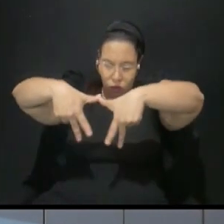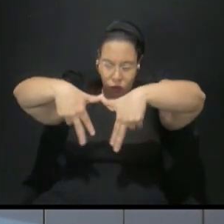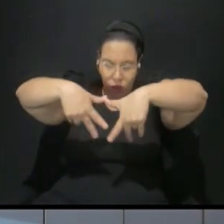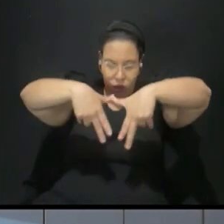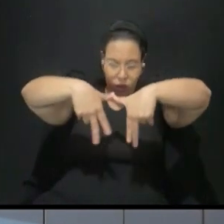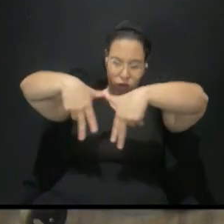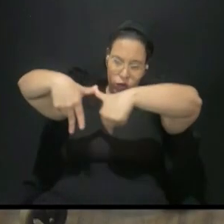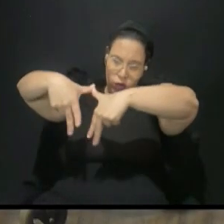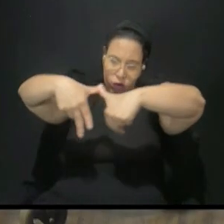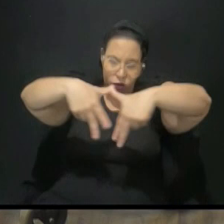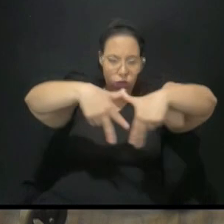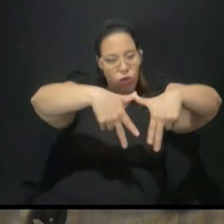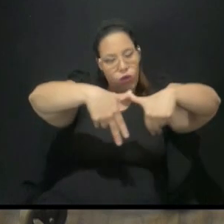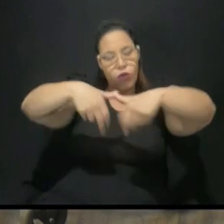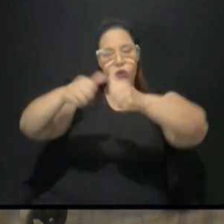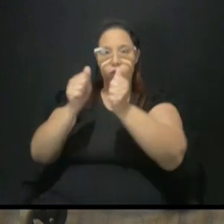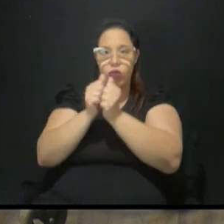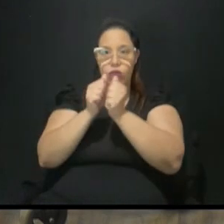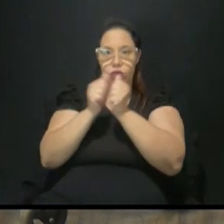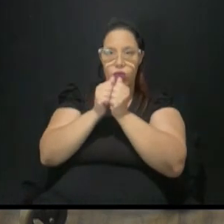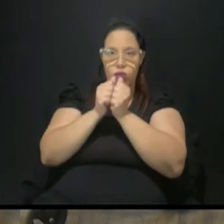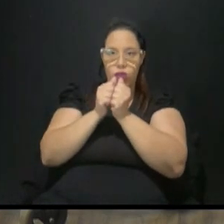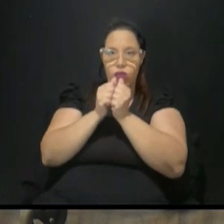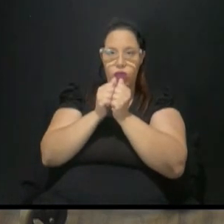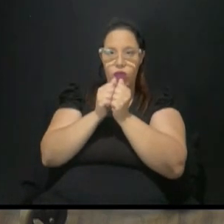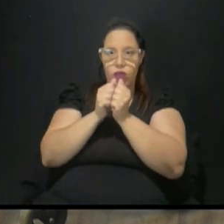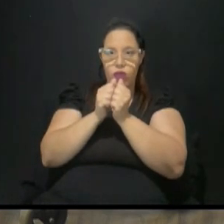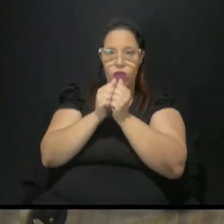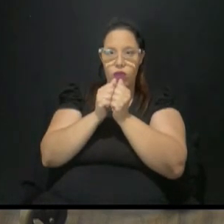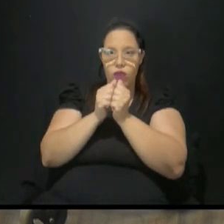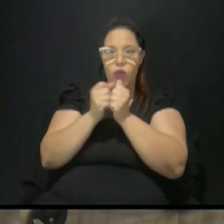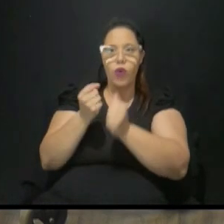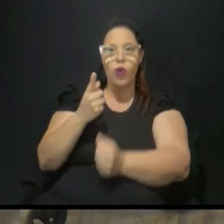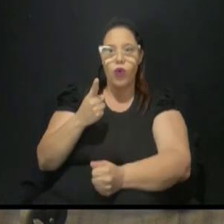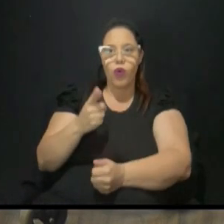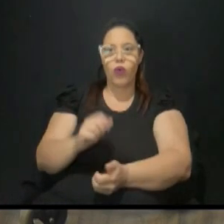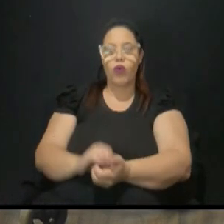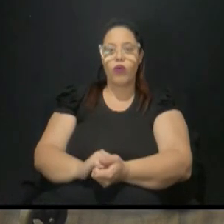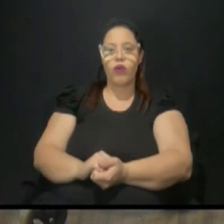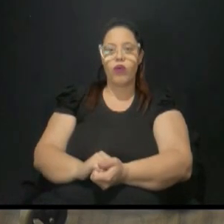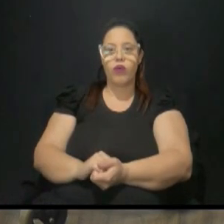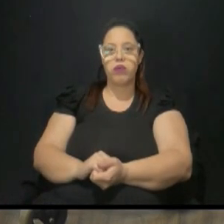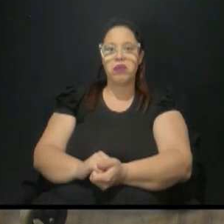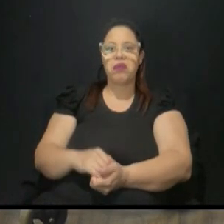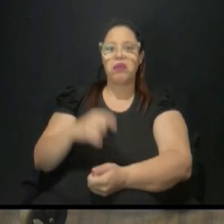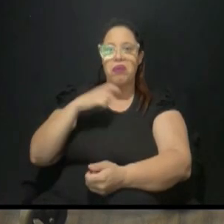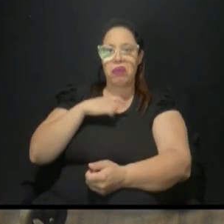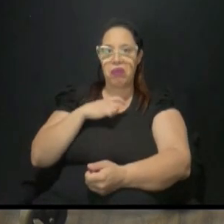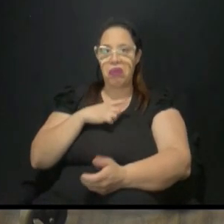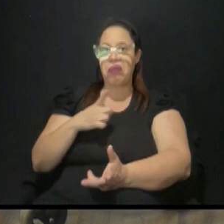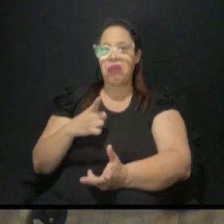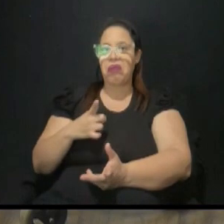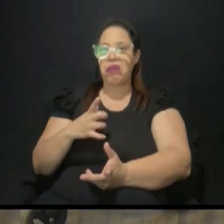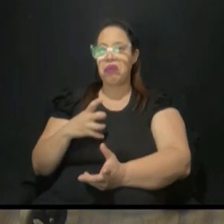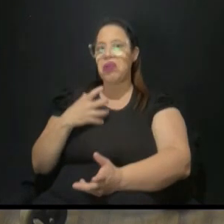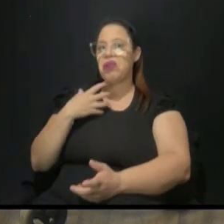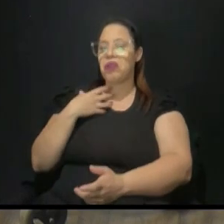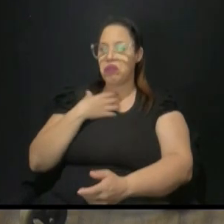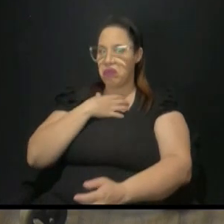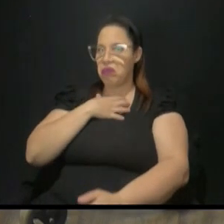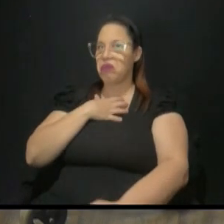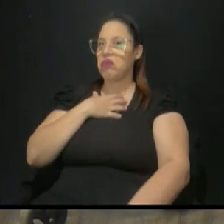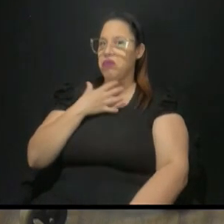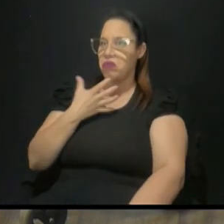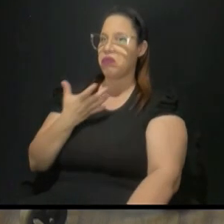junto com a atleta. É um atleta único, né? A gente pensa... Olha, tem que ter uma sintonia muito grande. A sintonia através